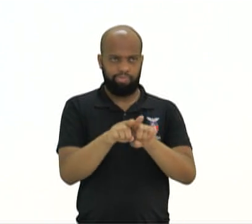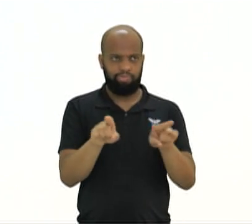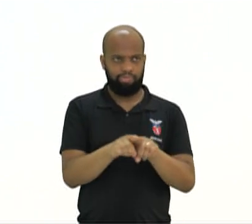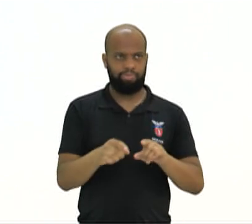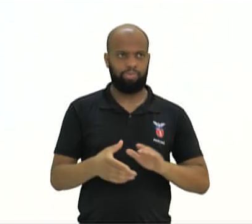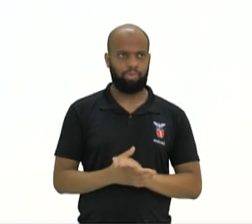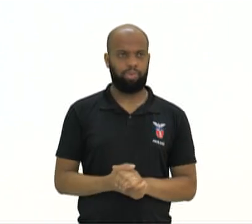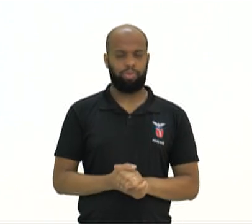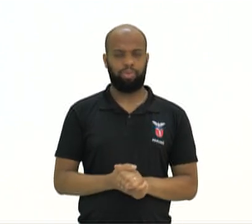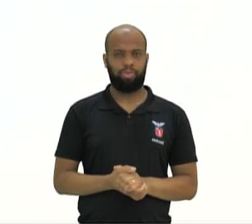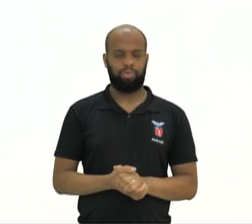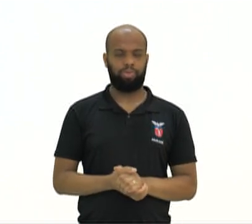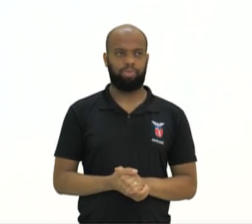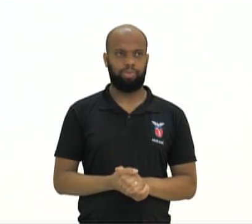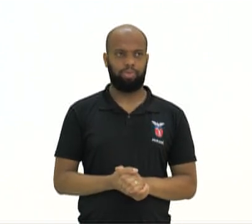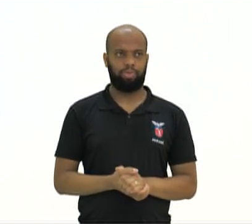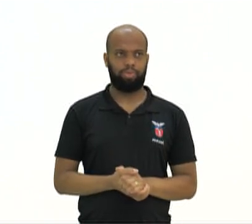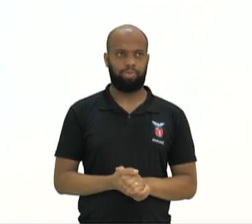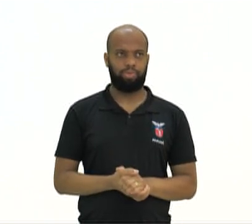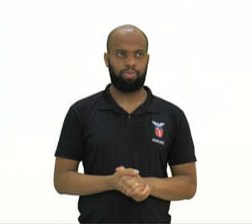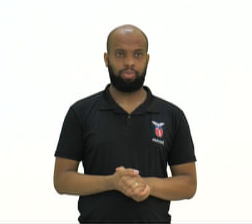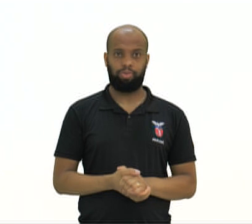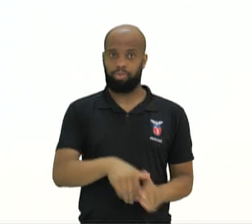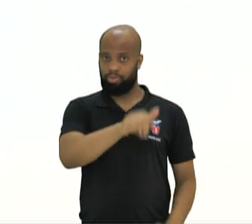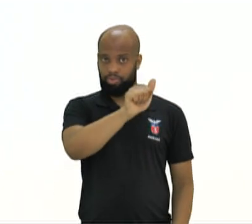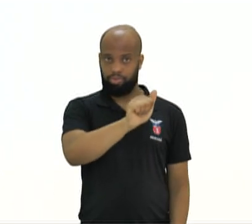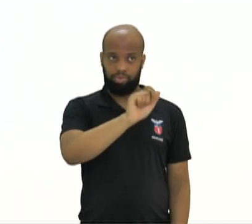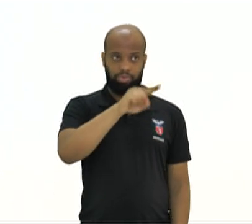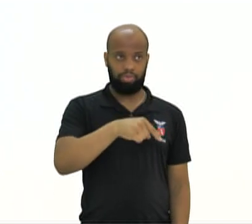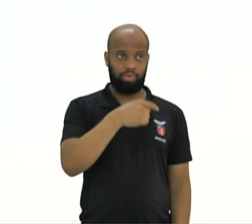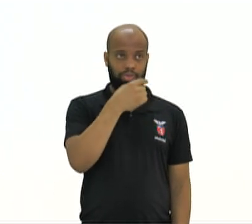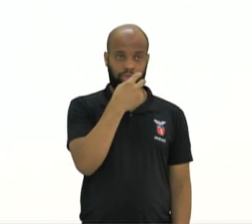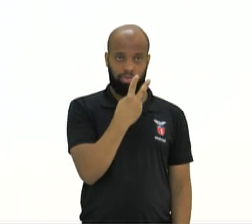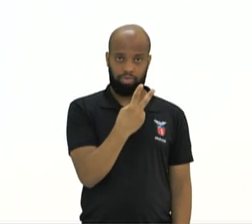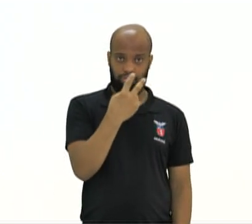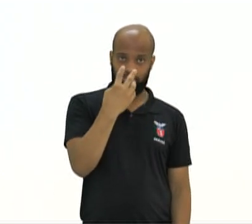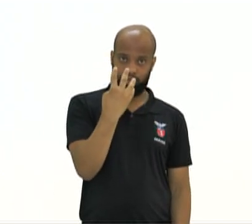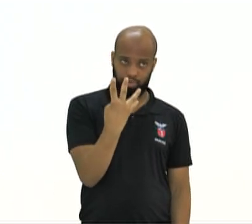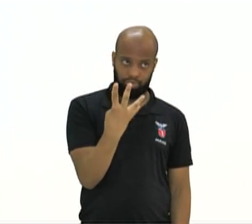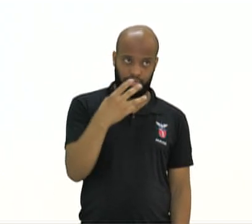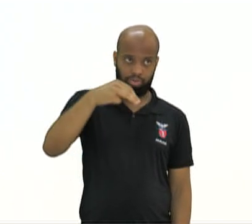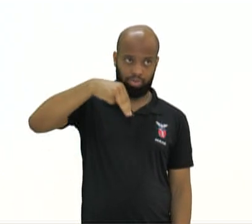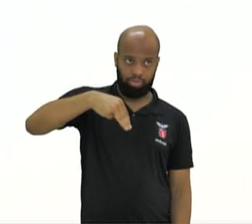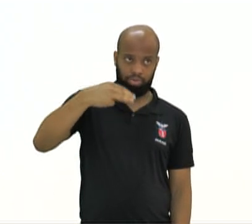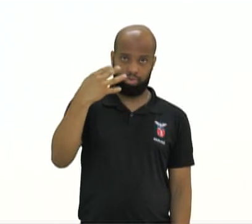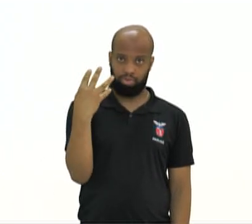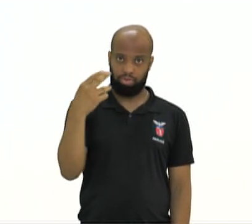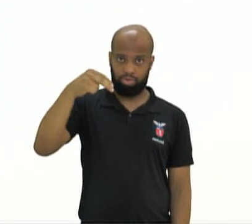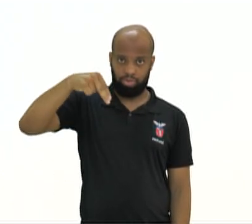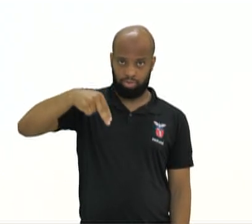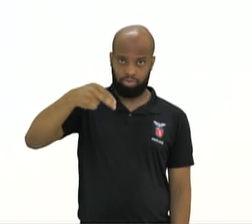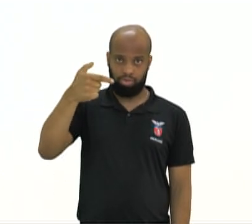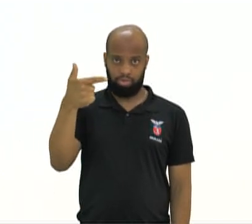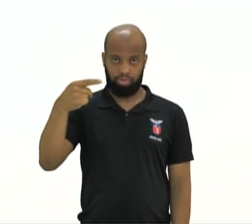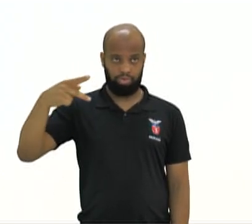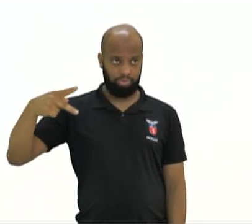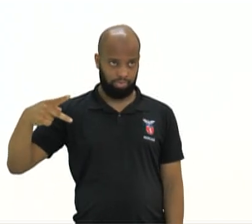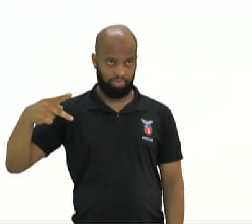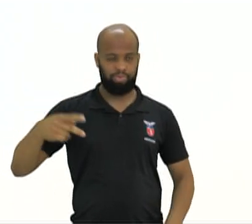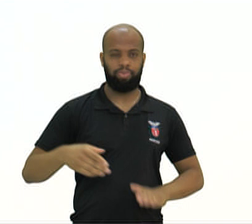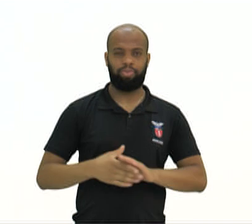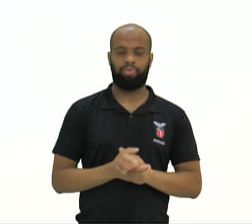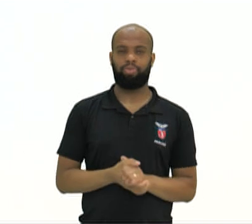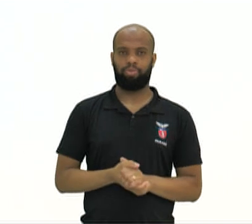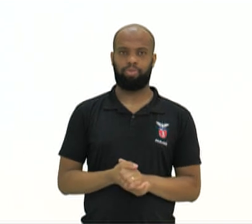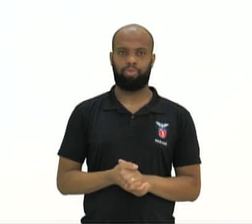comigo. Na letra A eu tenho 24, m à quarta, n ao quadrado p, certo? Conforme